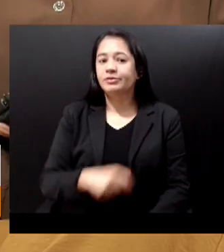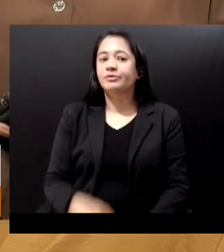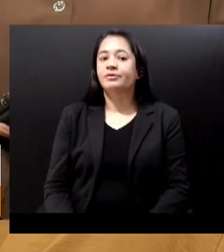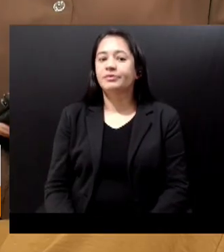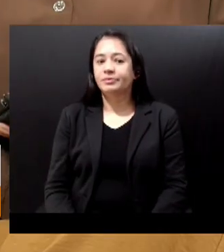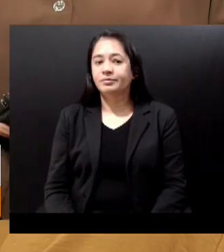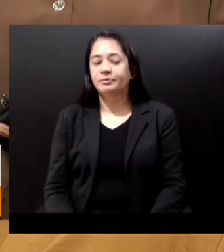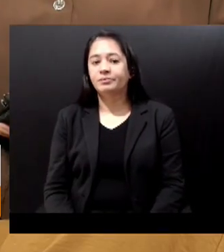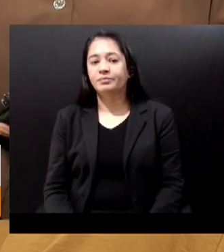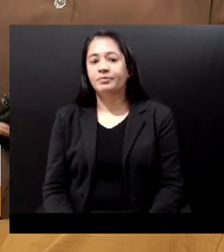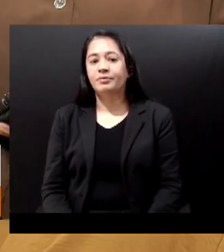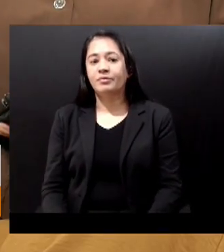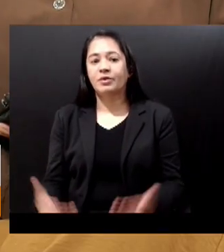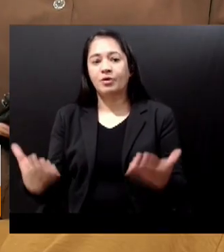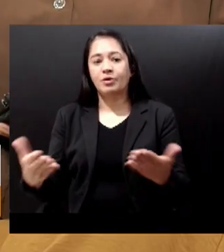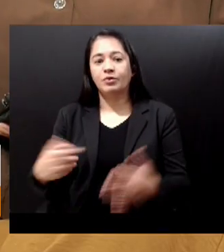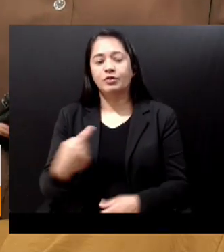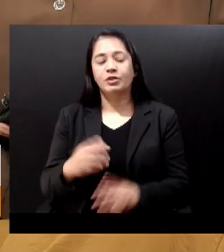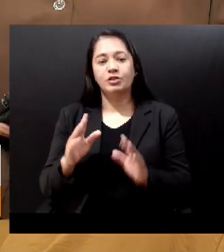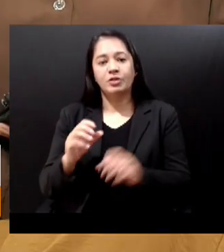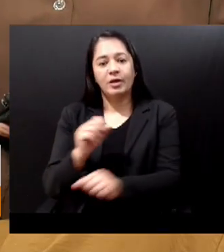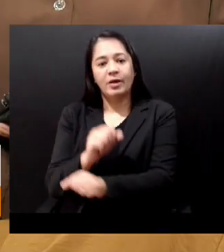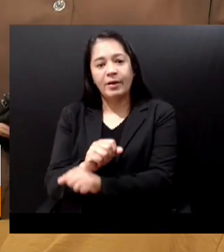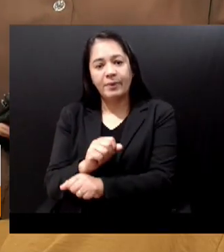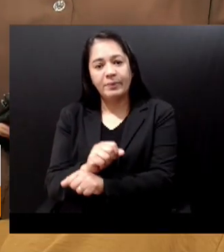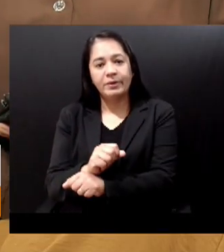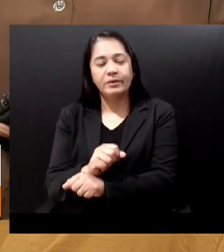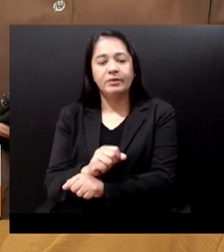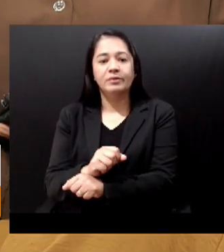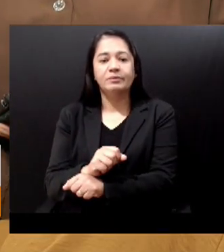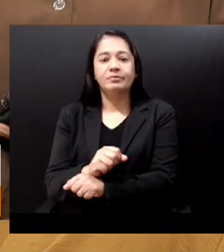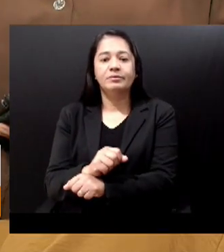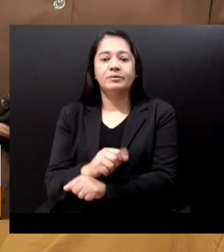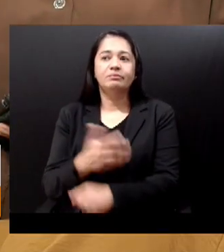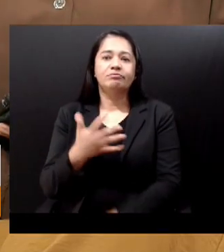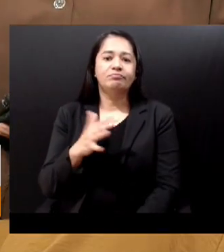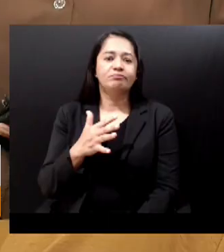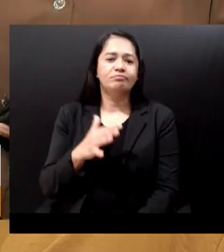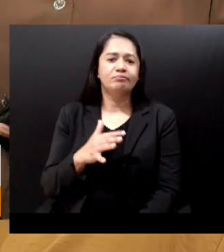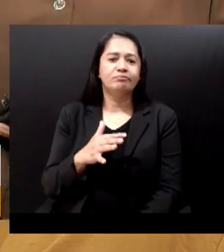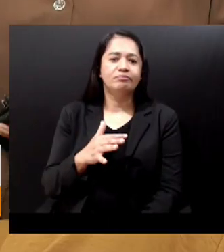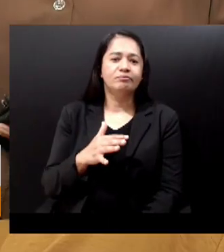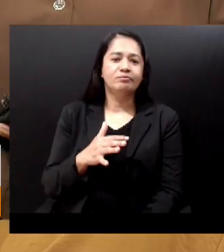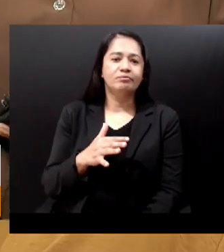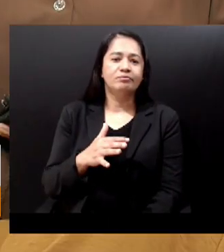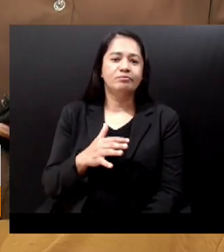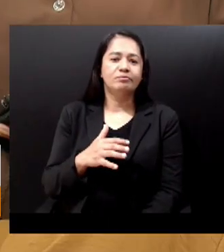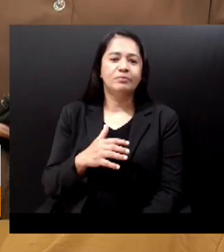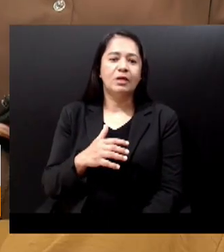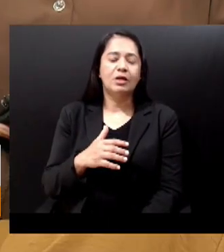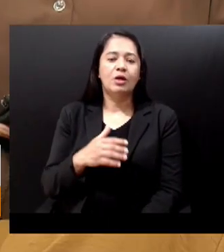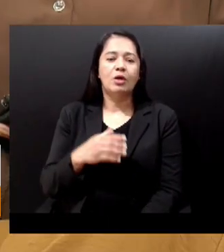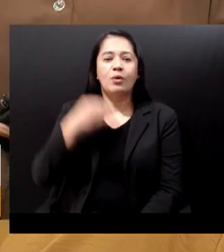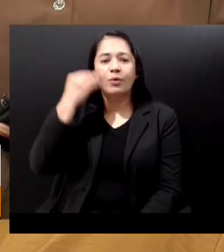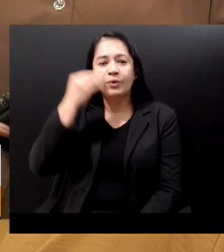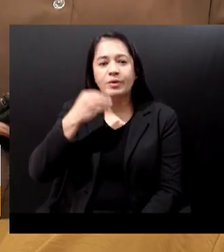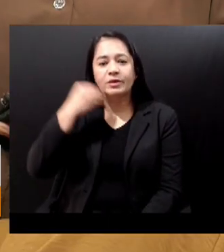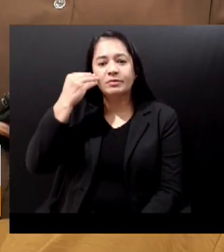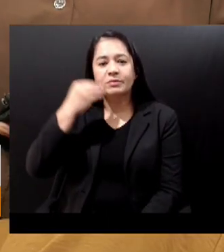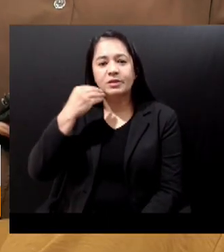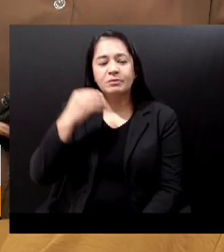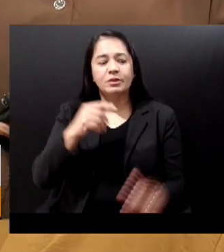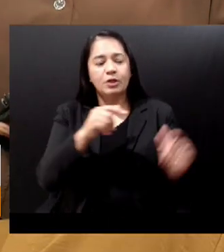gente tem que esperar das coisas que a gente faz, e talvez esse exercício de se experimentar, se colocar em lugares que muitas vezes parecem